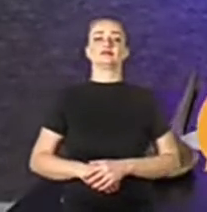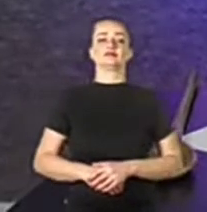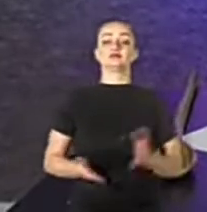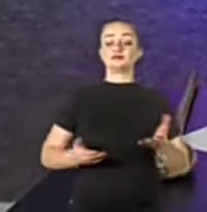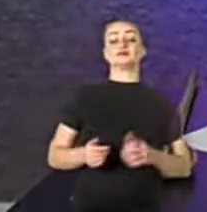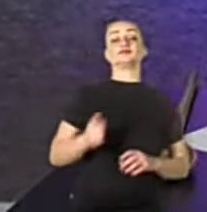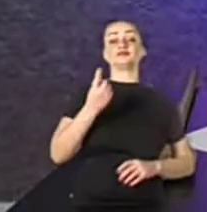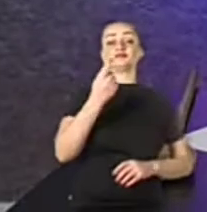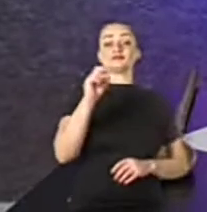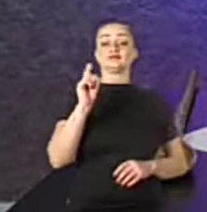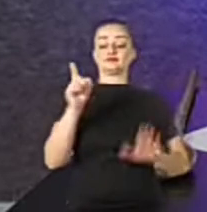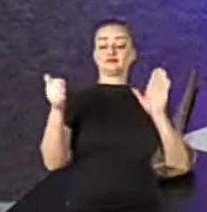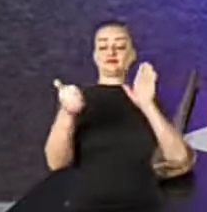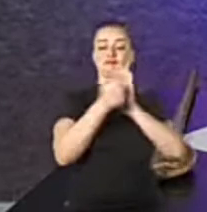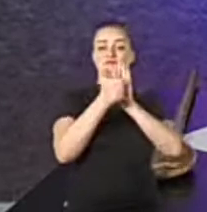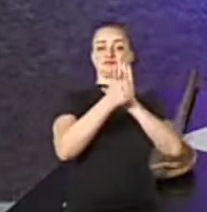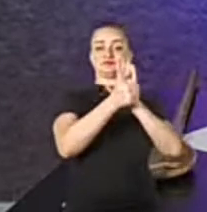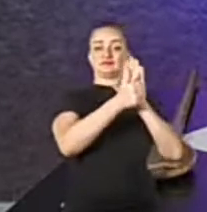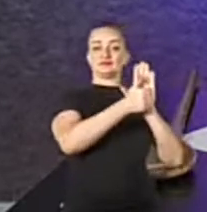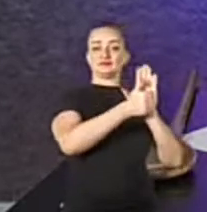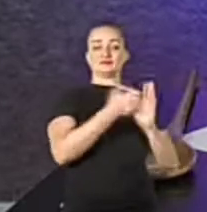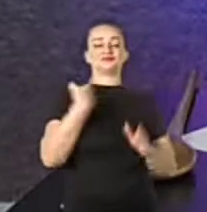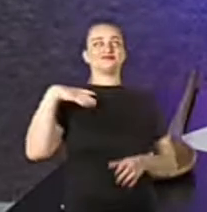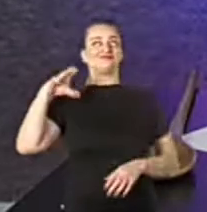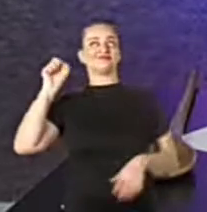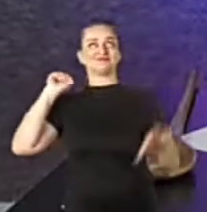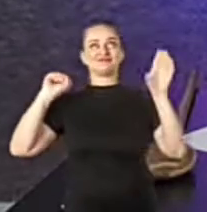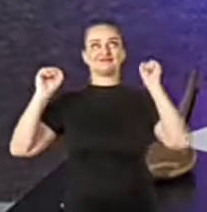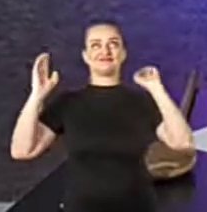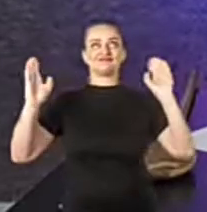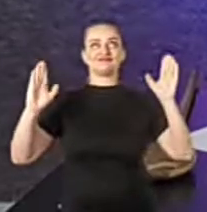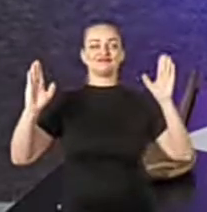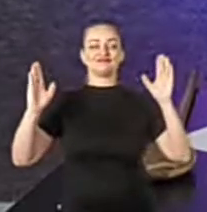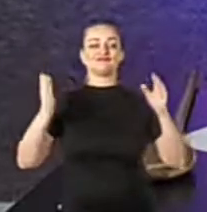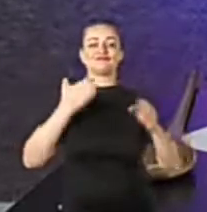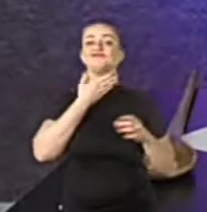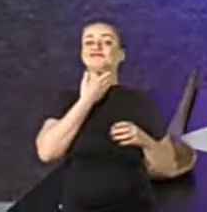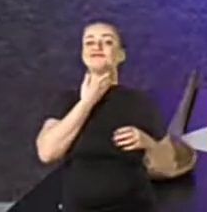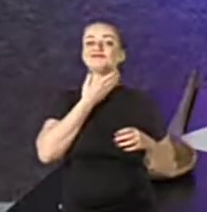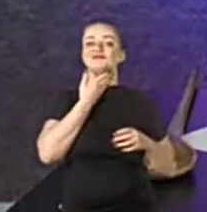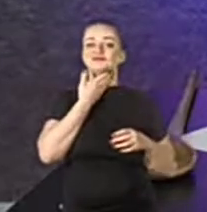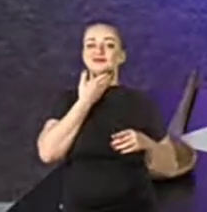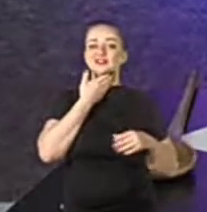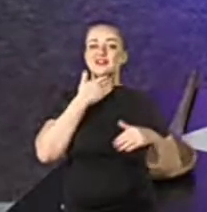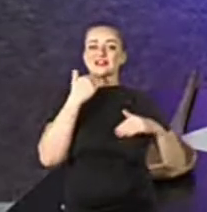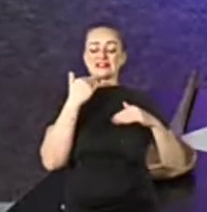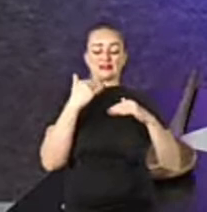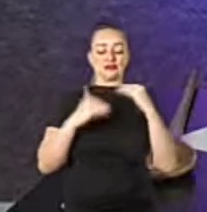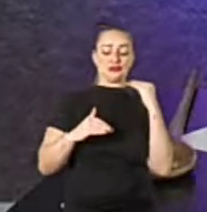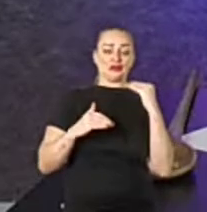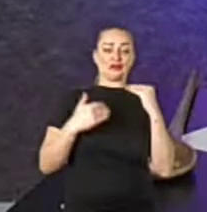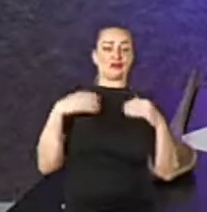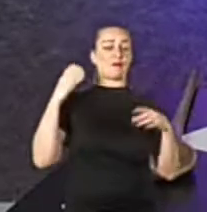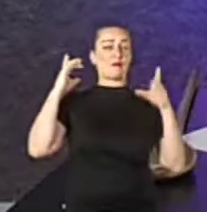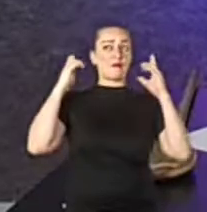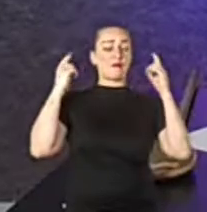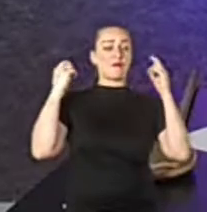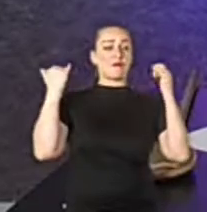likes e não consigo até ouvir a voz da discórdia e quando o meu ouvido